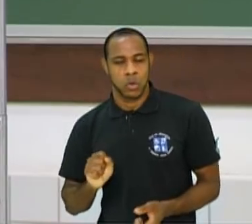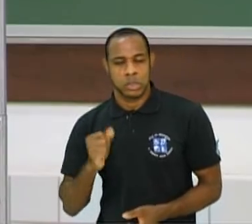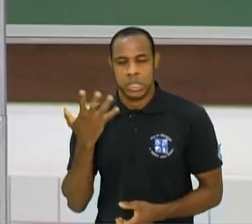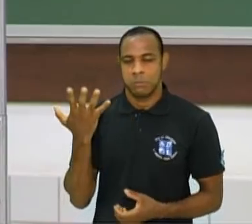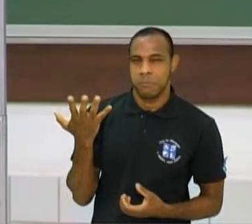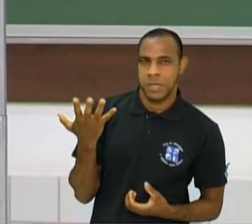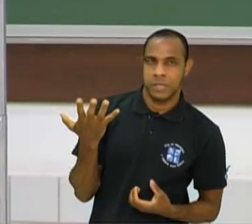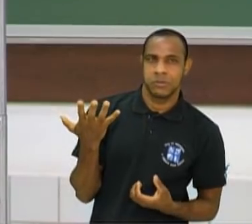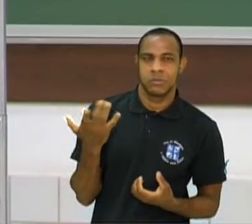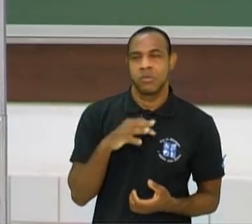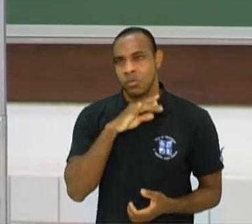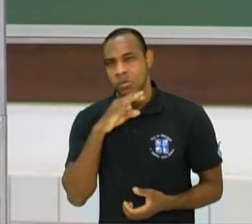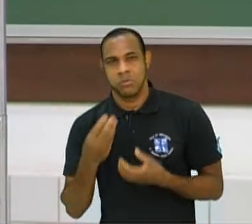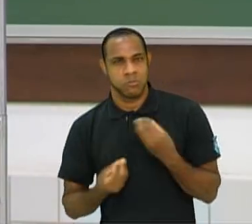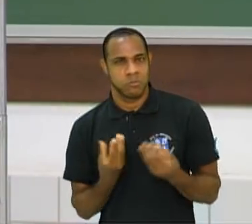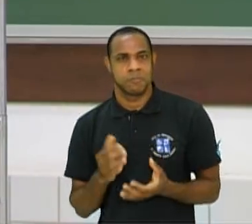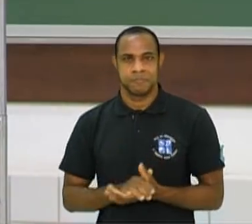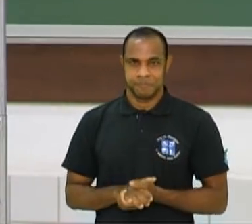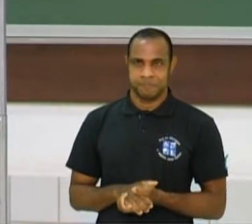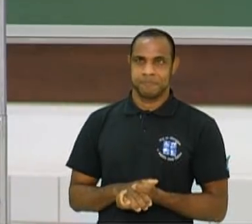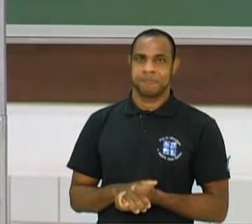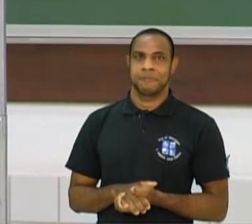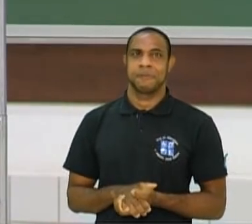acontecimento único.